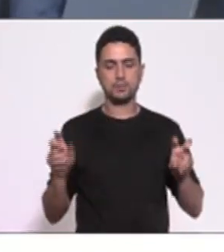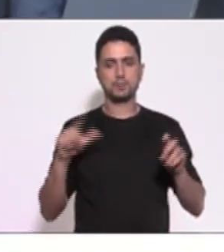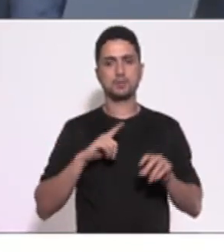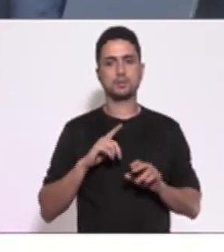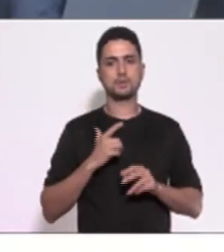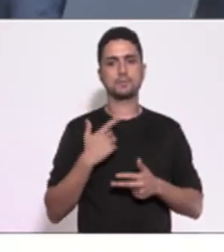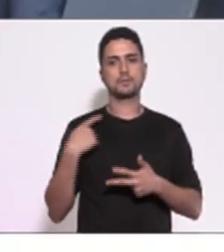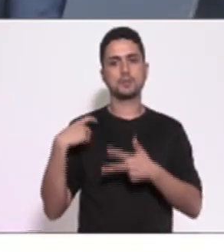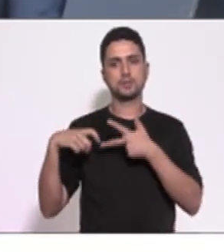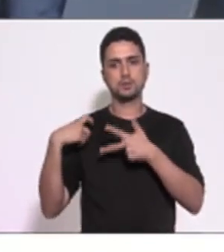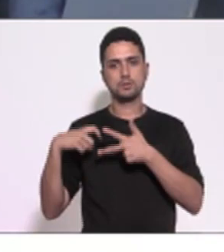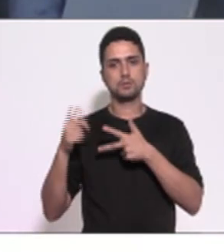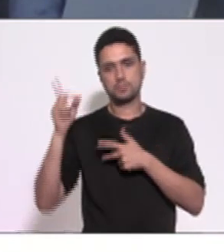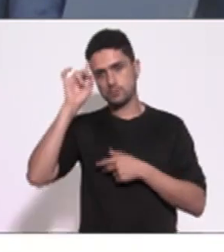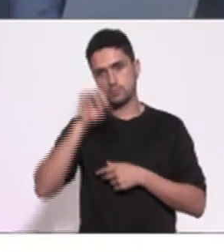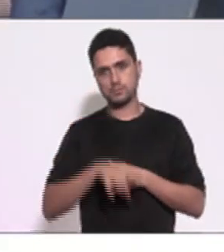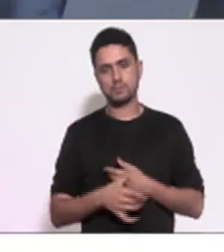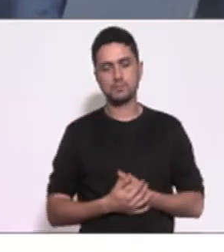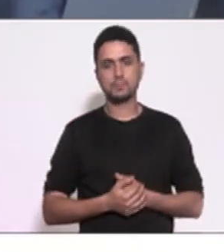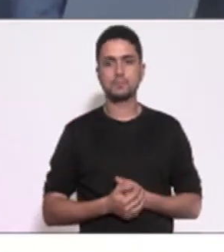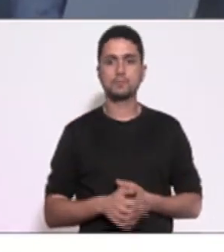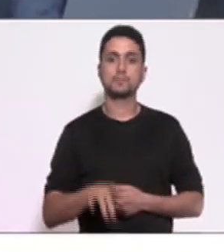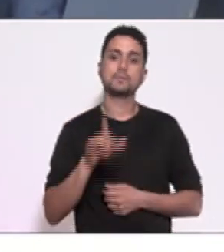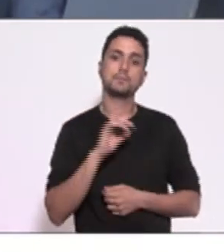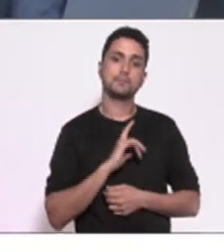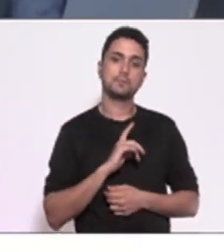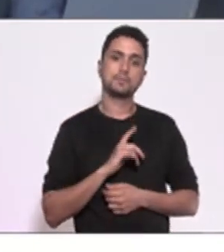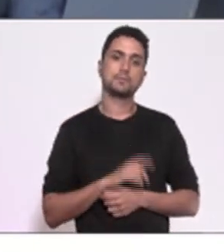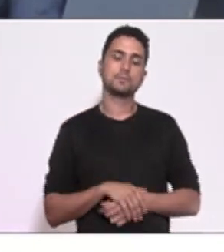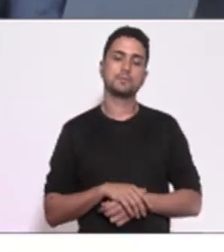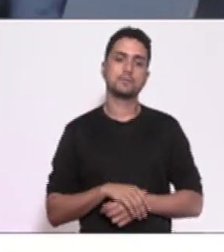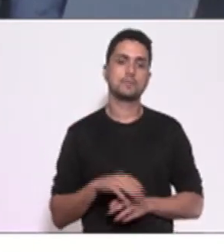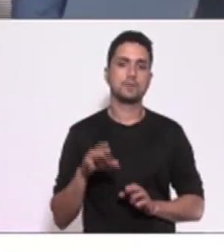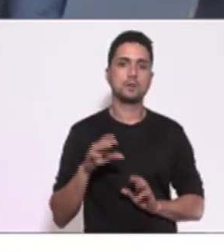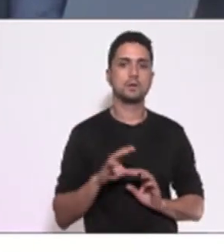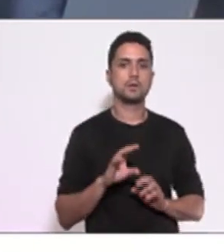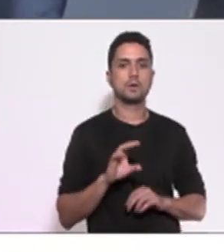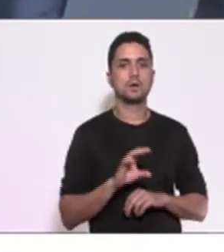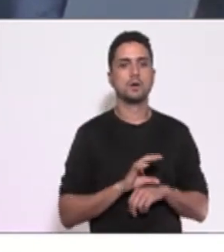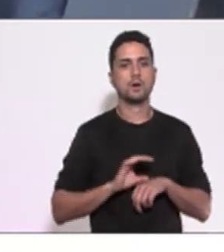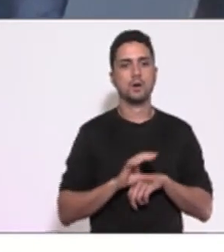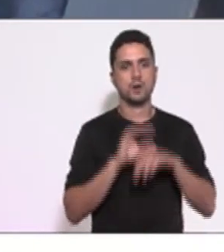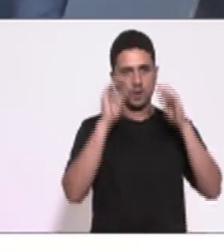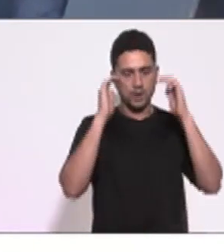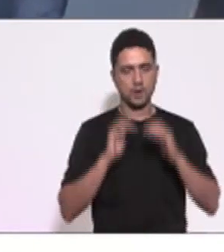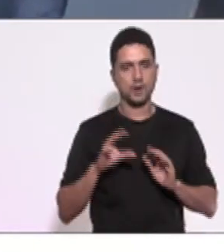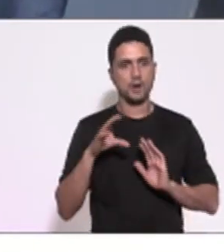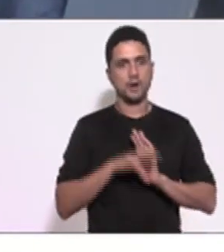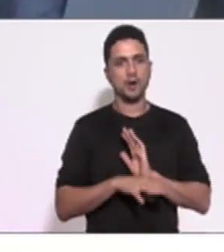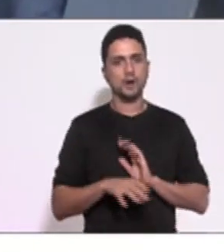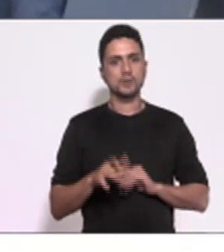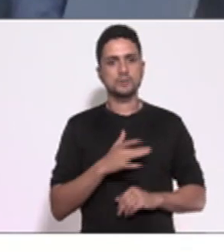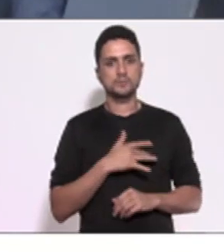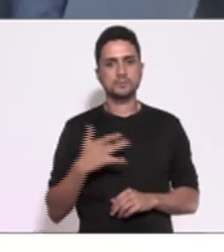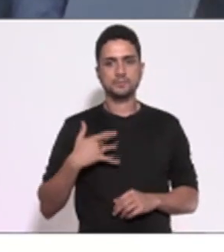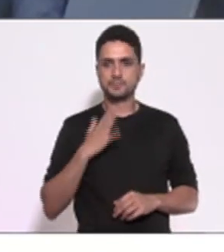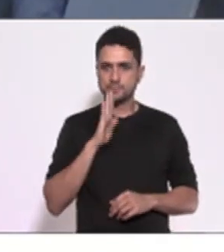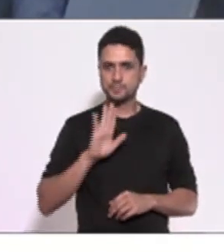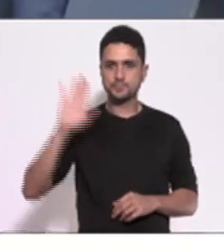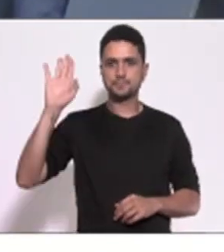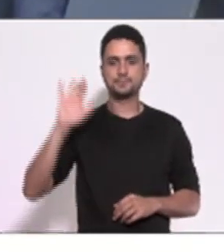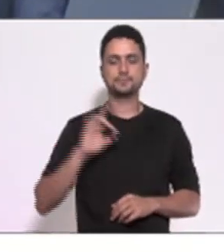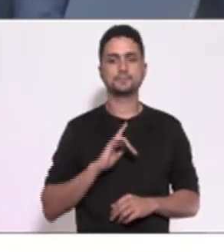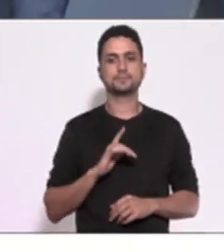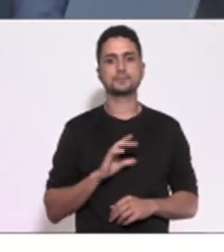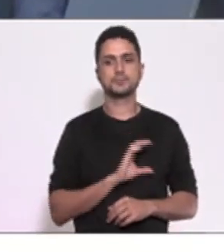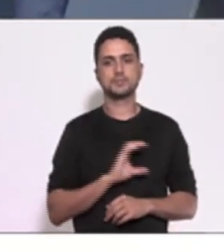forma que menciona. Parecer das comissões de Constituição e Justiça pela constitucionalidade com emenda. Saúde favorável com a emenda da CCJ. Economia, Indústria e Comércio favorável